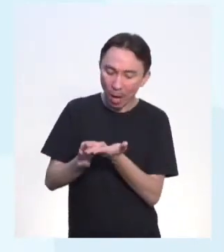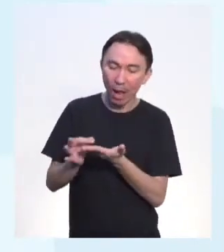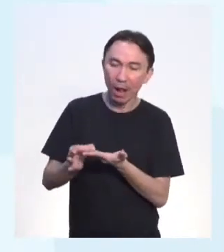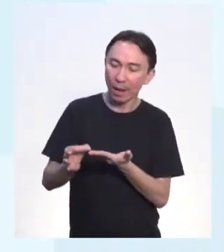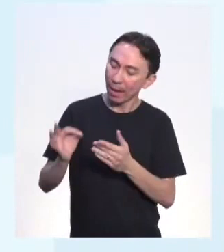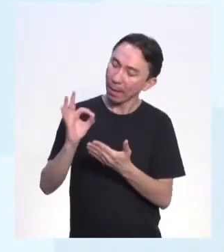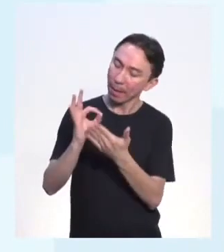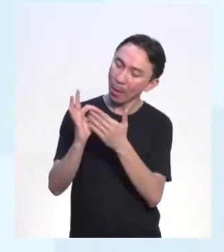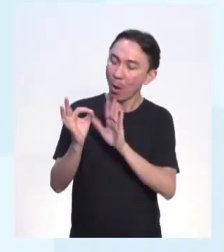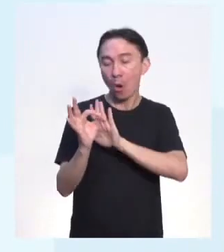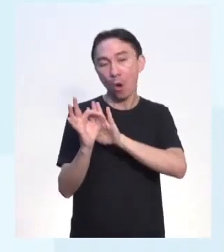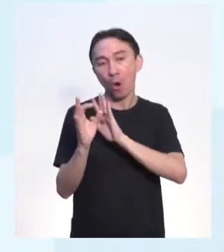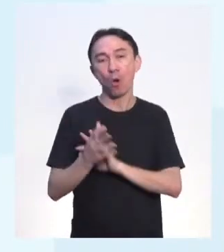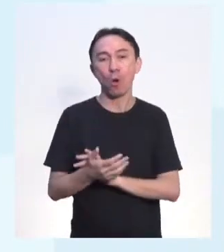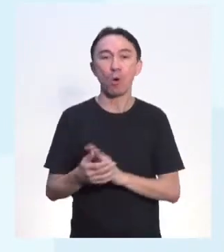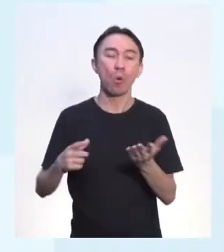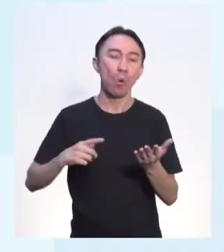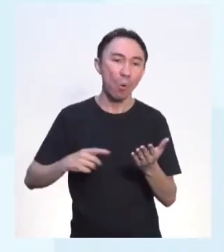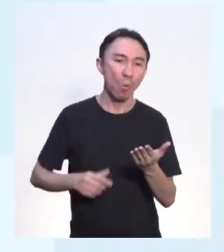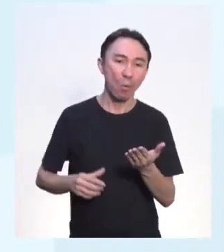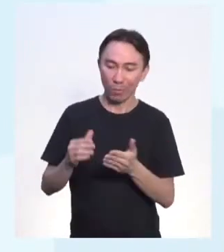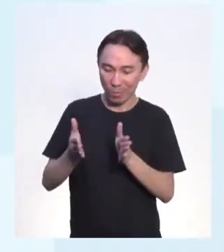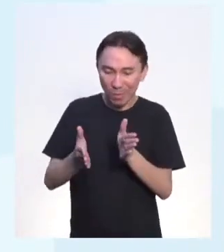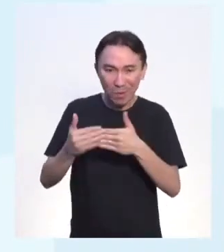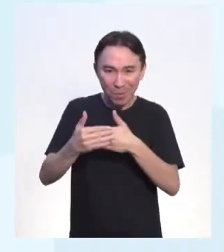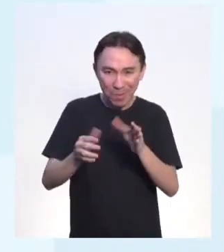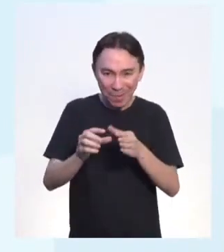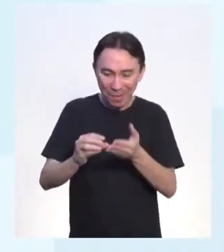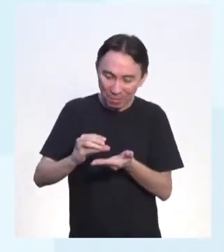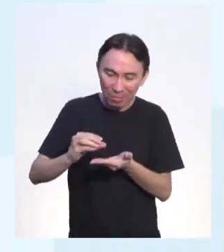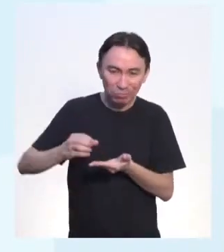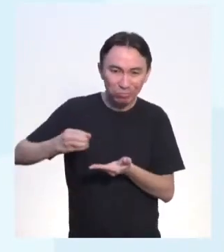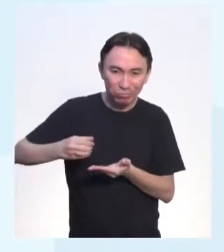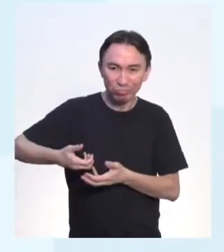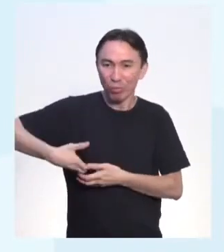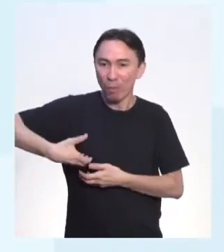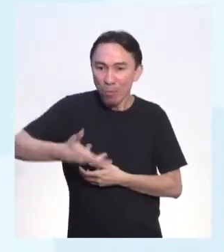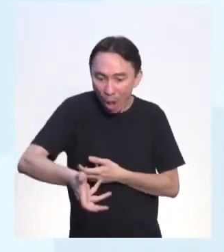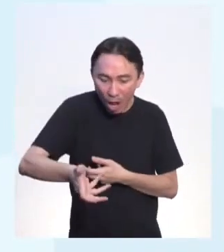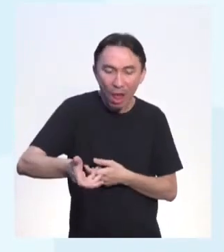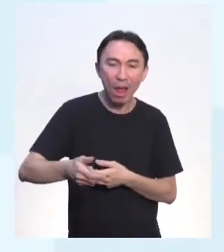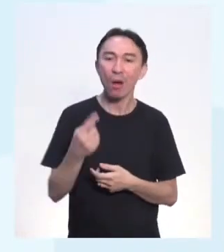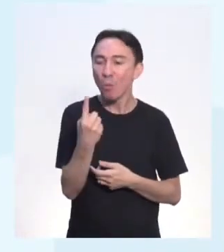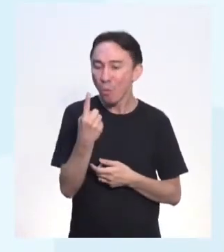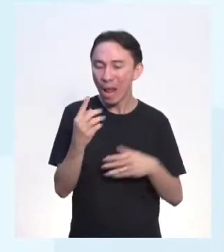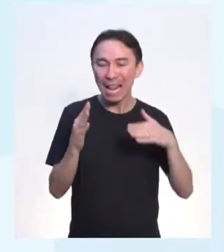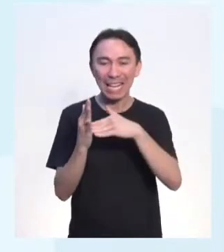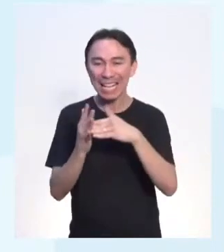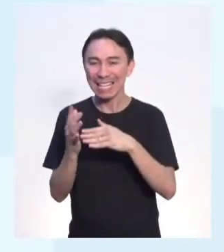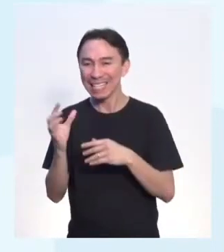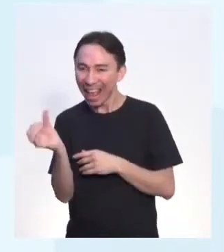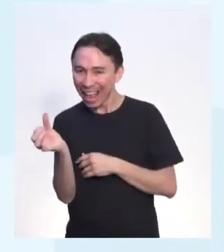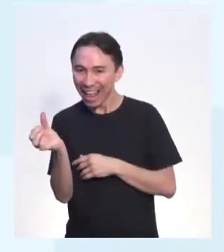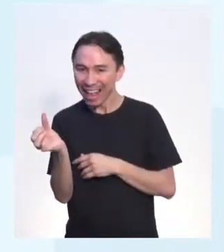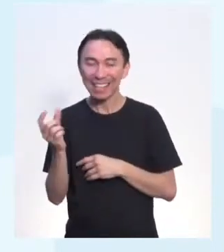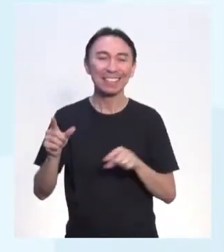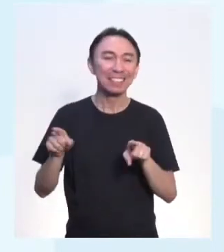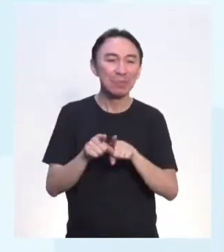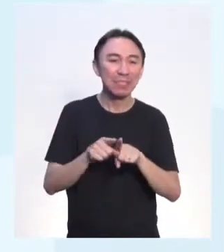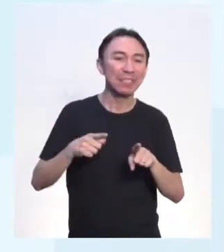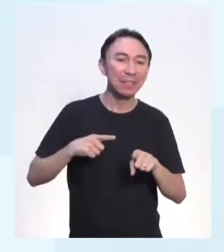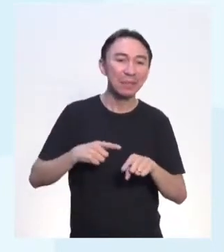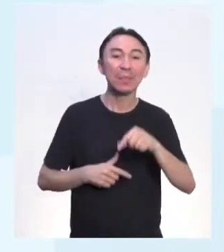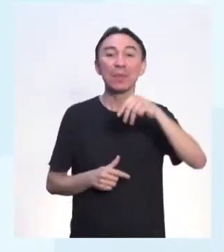jogar um dado, era do número 1 até o número 6, e assim por diante, lembra? E a gente tinha o N de ômega, que era a quantidade